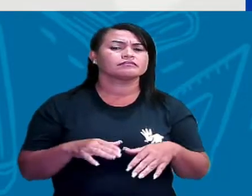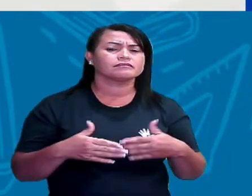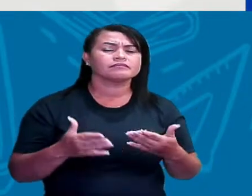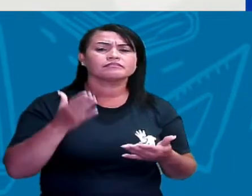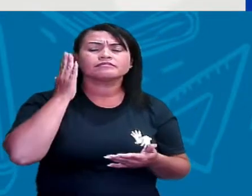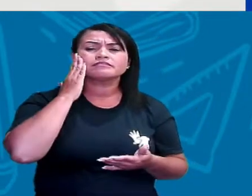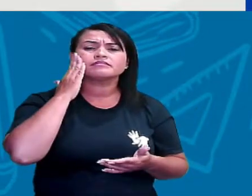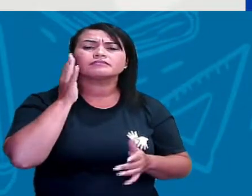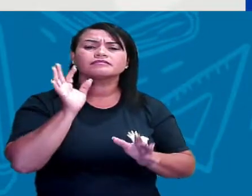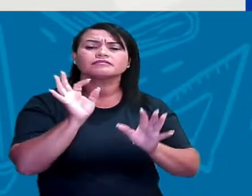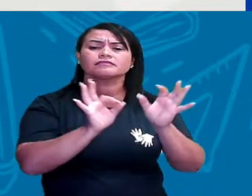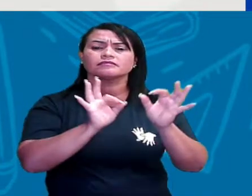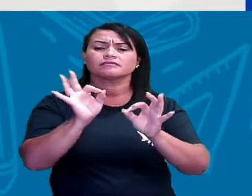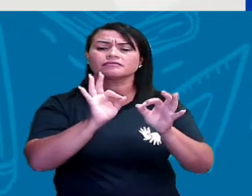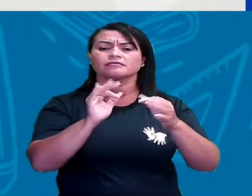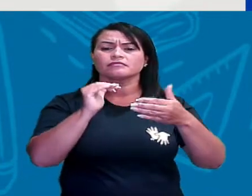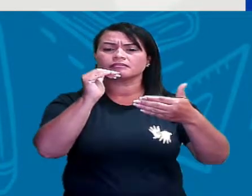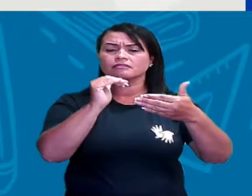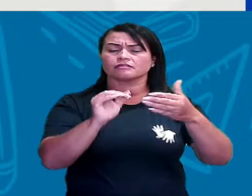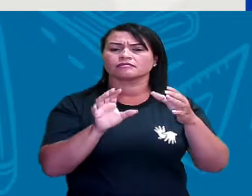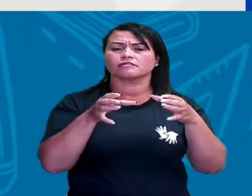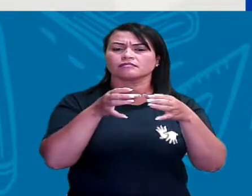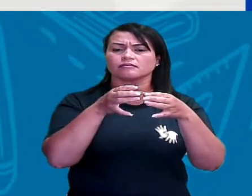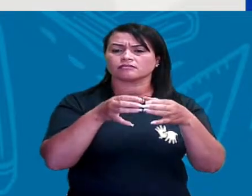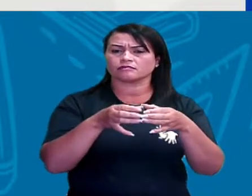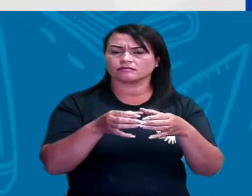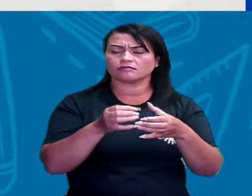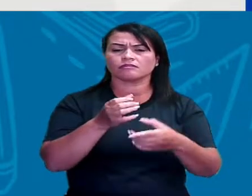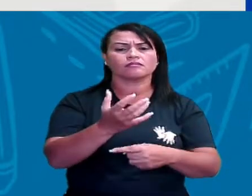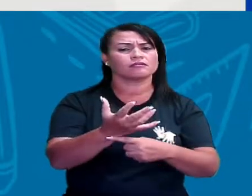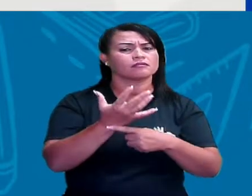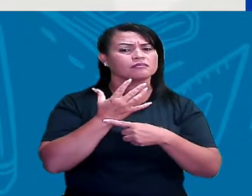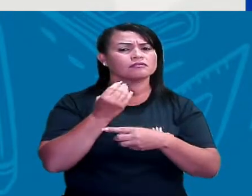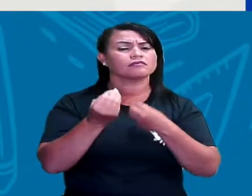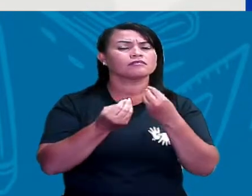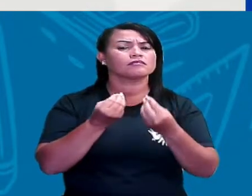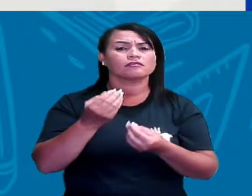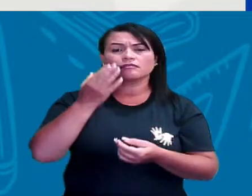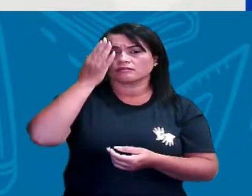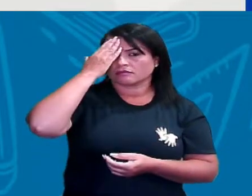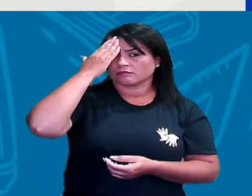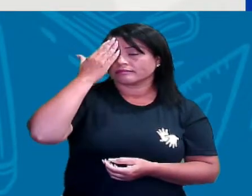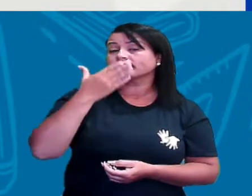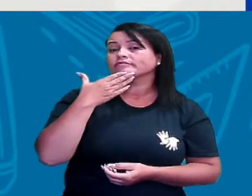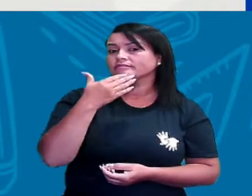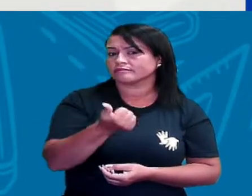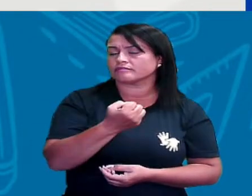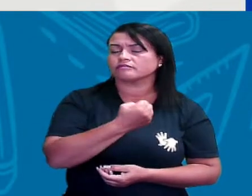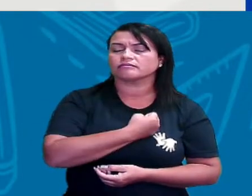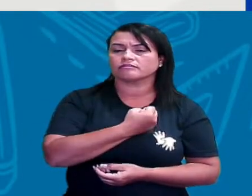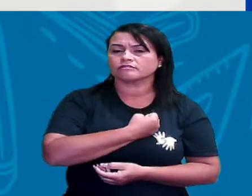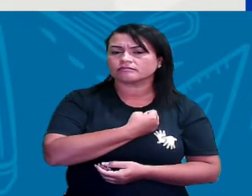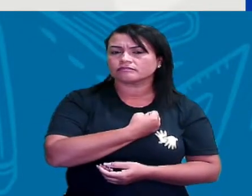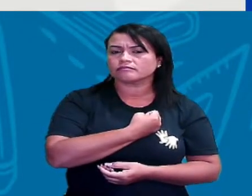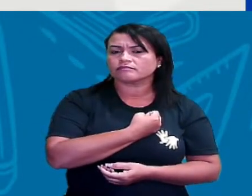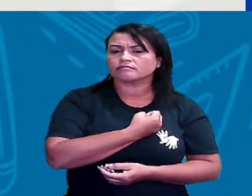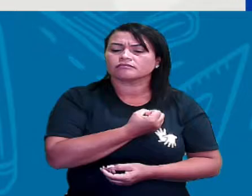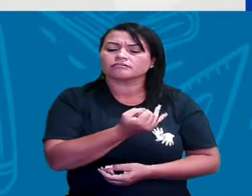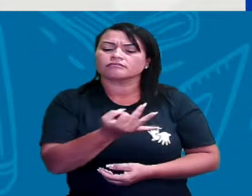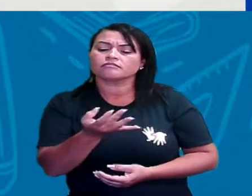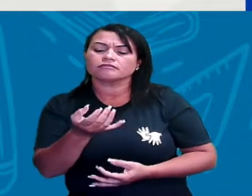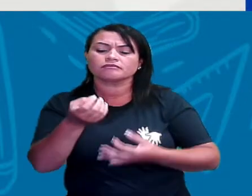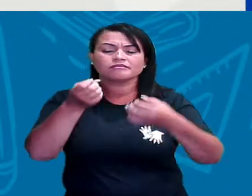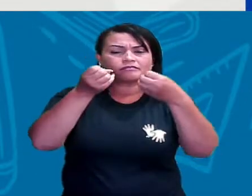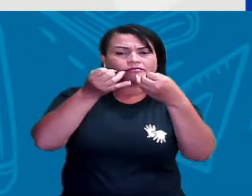Entender a ordem e a classe de um número ajuda a gente a entender melhor o número que está sendo trabalhado, tá certo? Então,